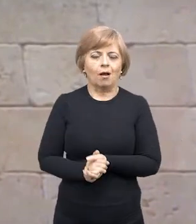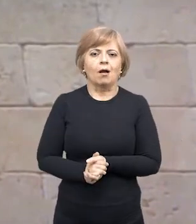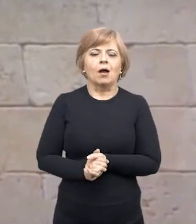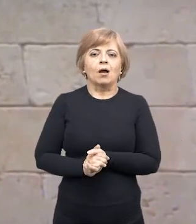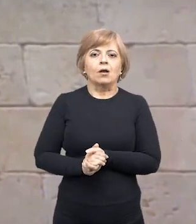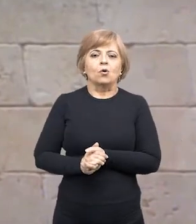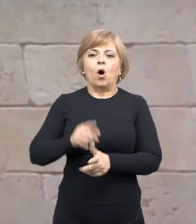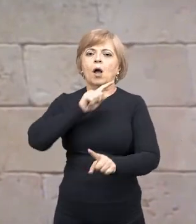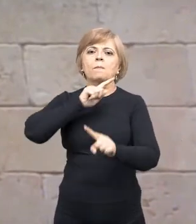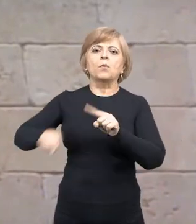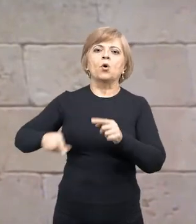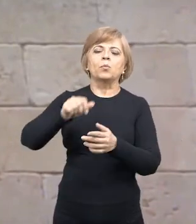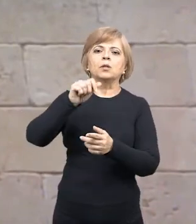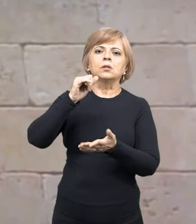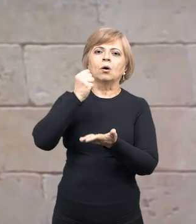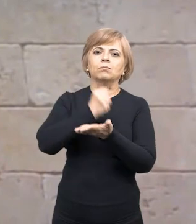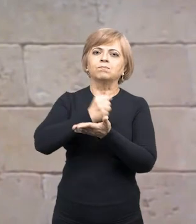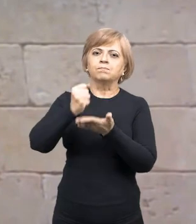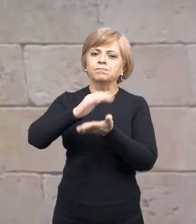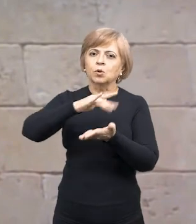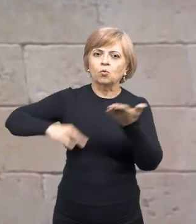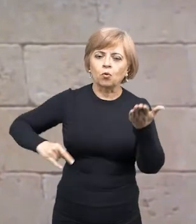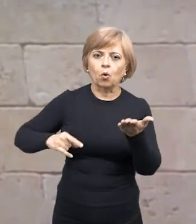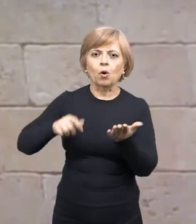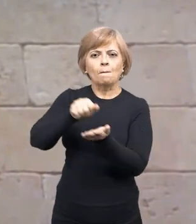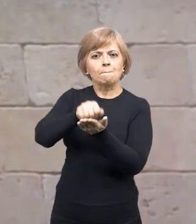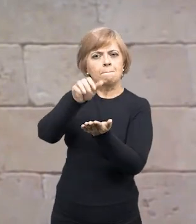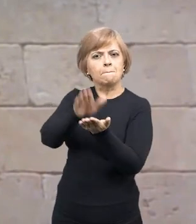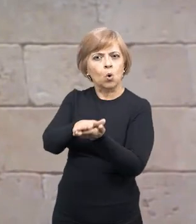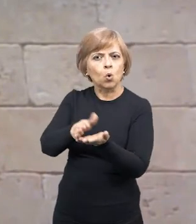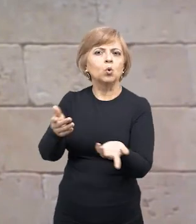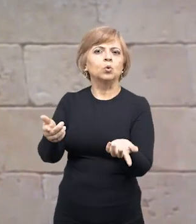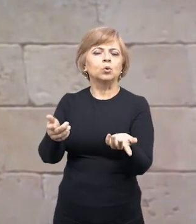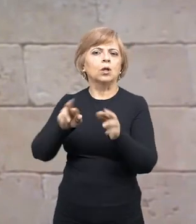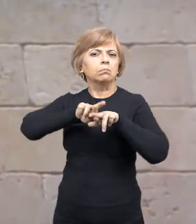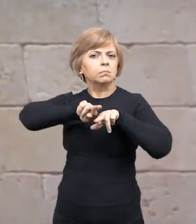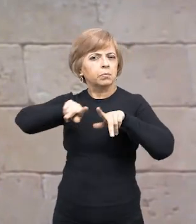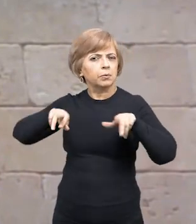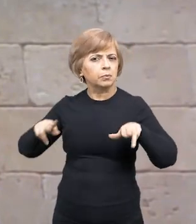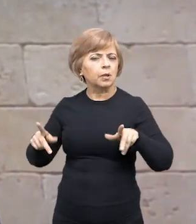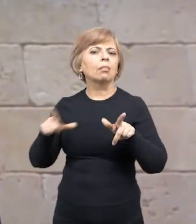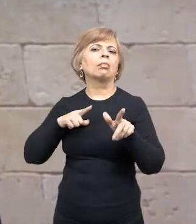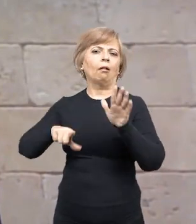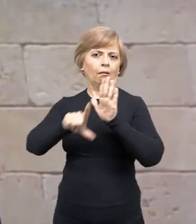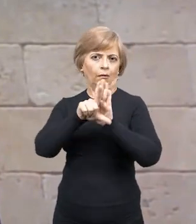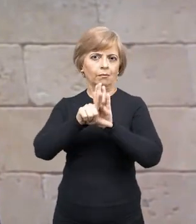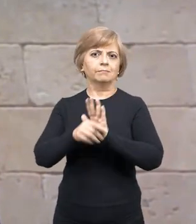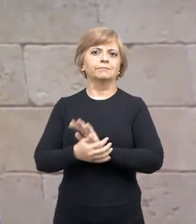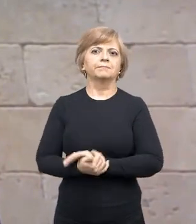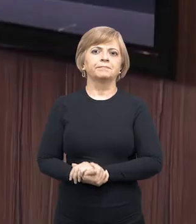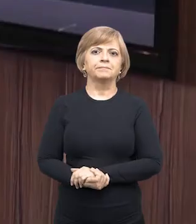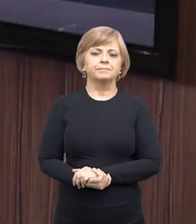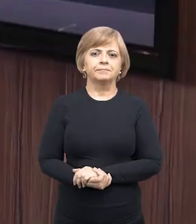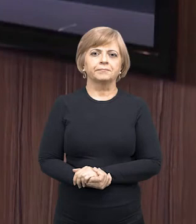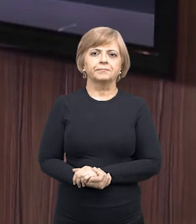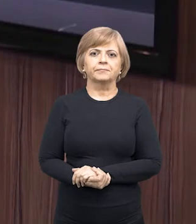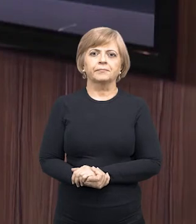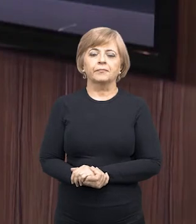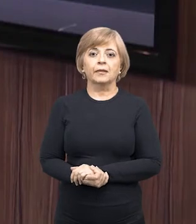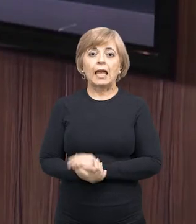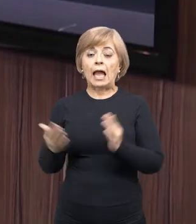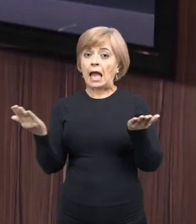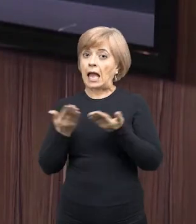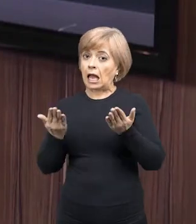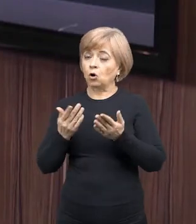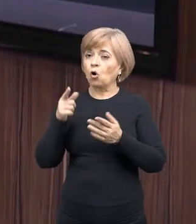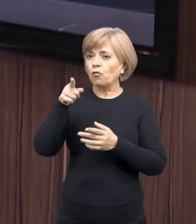novamente com o poder público, o pagamento de multa civil, enfim, todas aquelas sanções que são previstas na lei. Promotor, eu gostaria que o